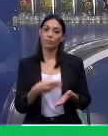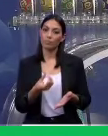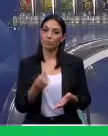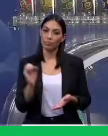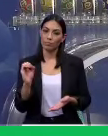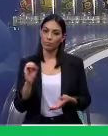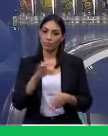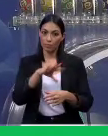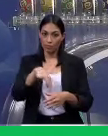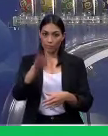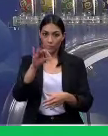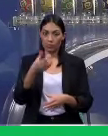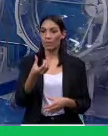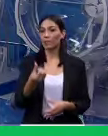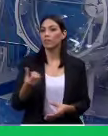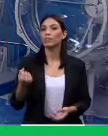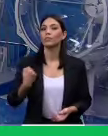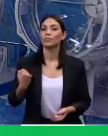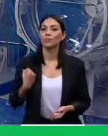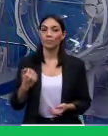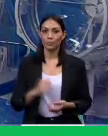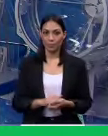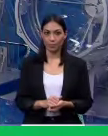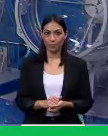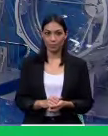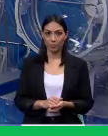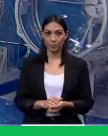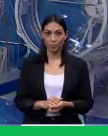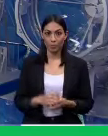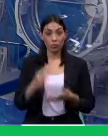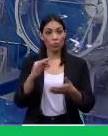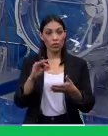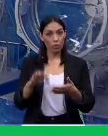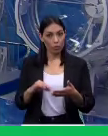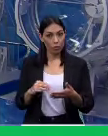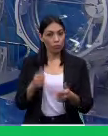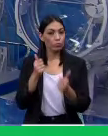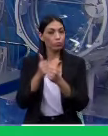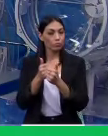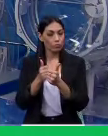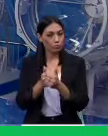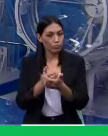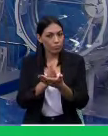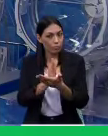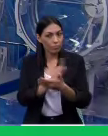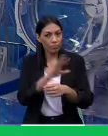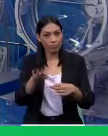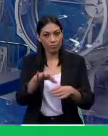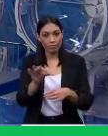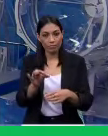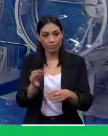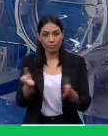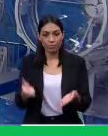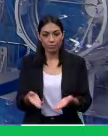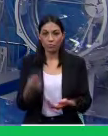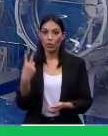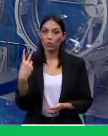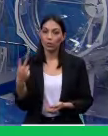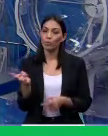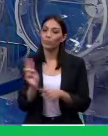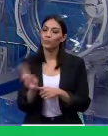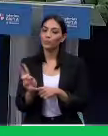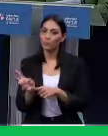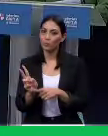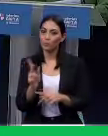E deste globo sortearemos os seis números. E para conferir de perto e validar o nosso sorteio, eu conto com a presença de